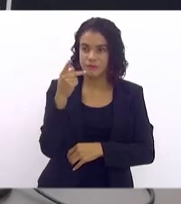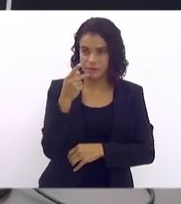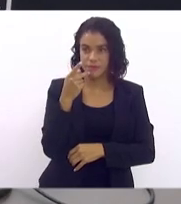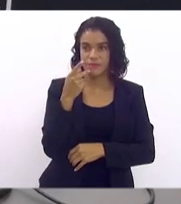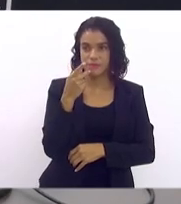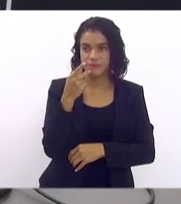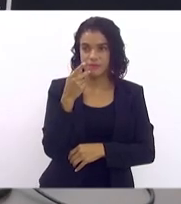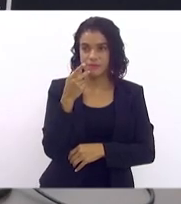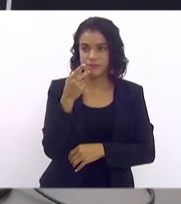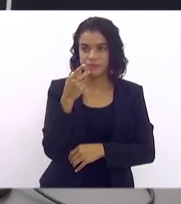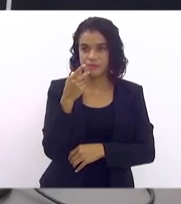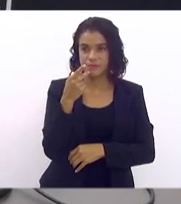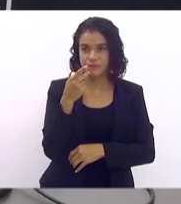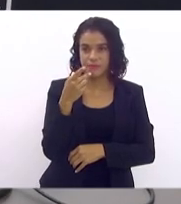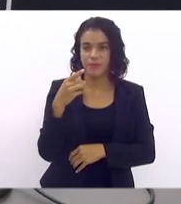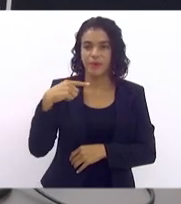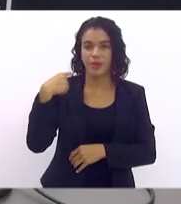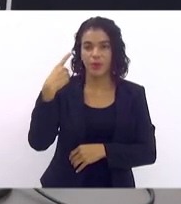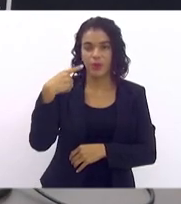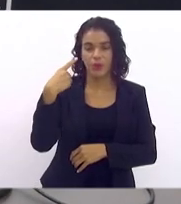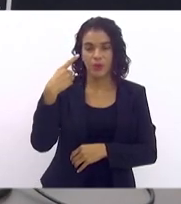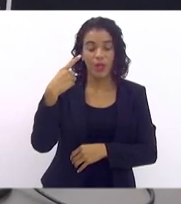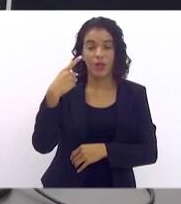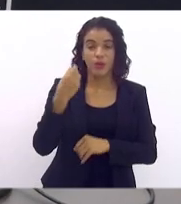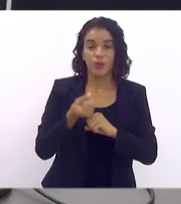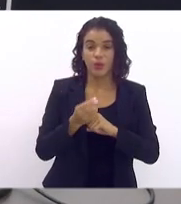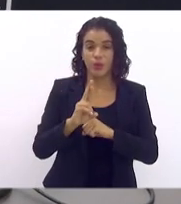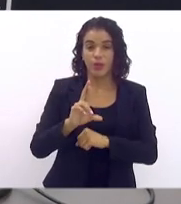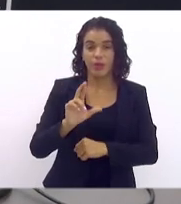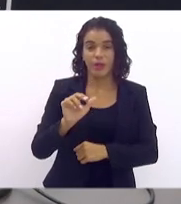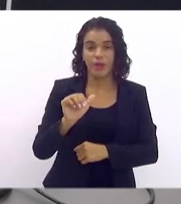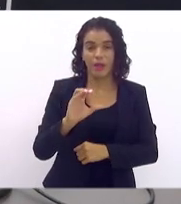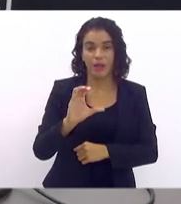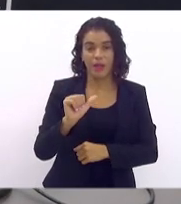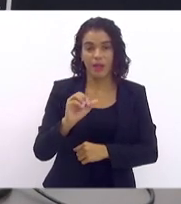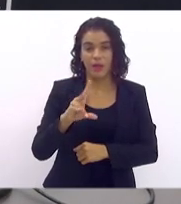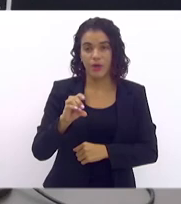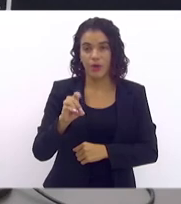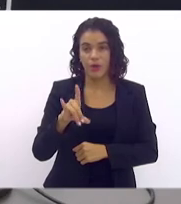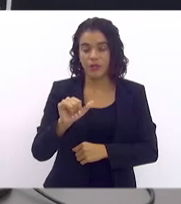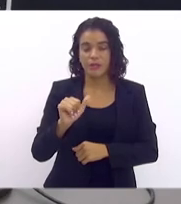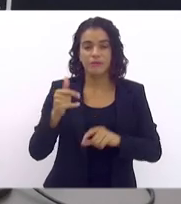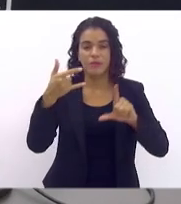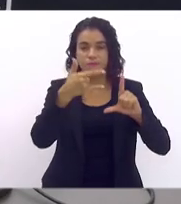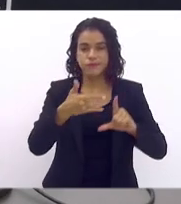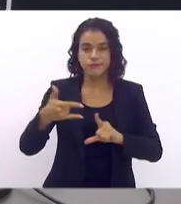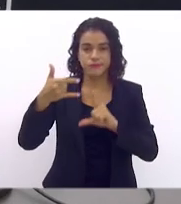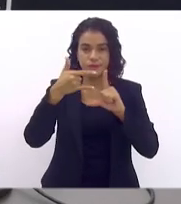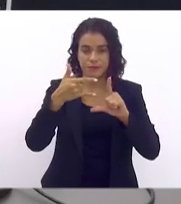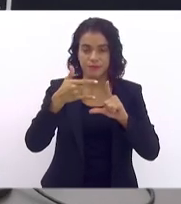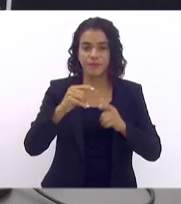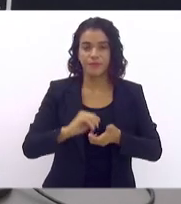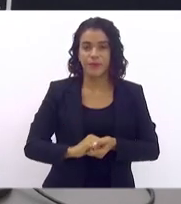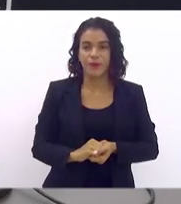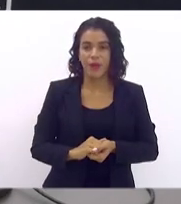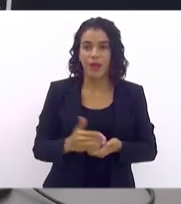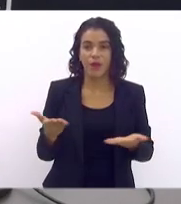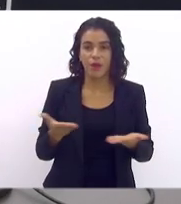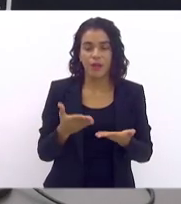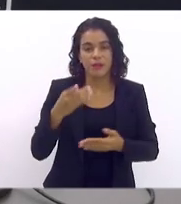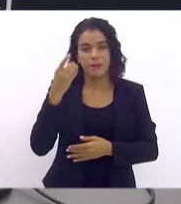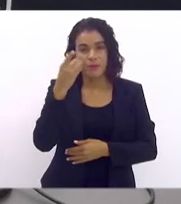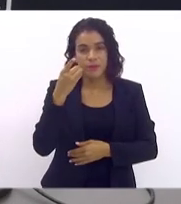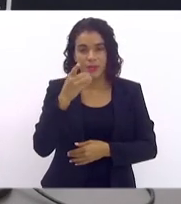da deputada, da doutora Carolina, já está conosco pelo Zoom. Eu vou abrir aqui para a deputada Indy,